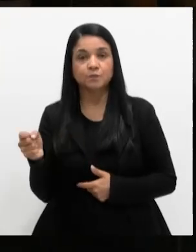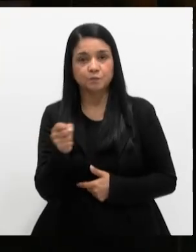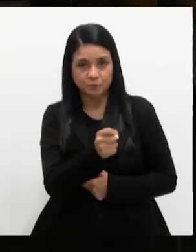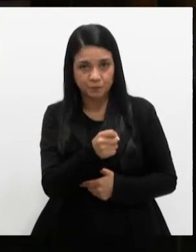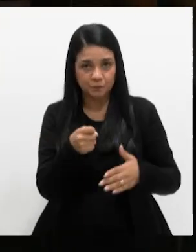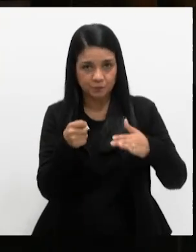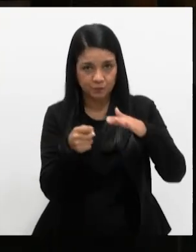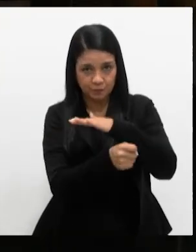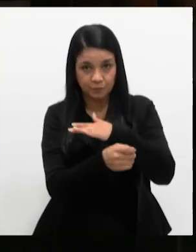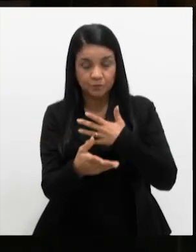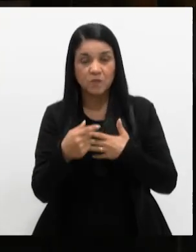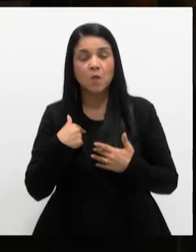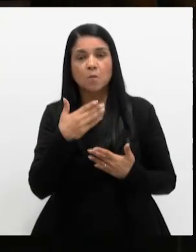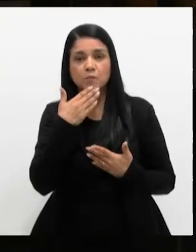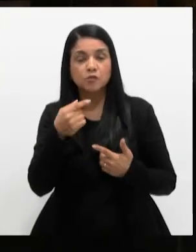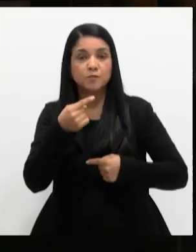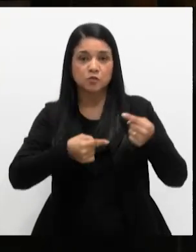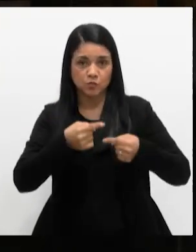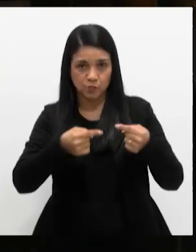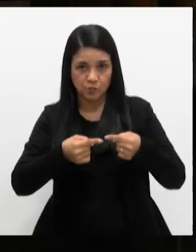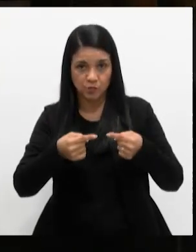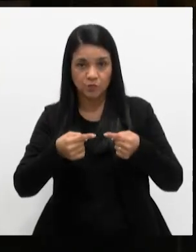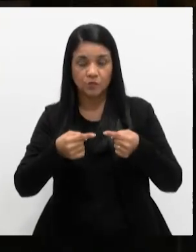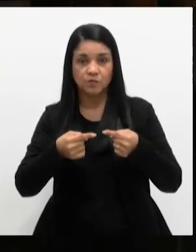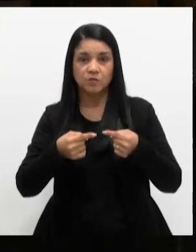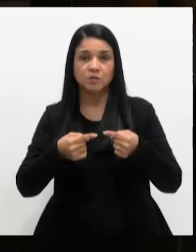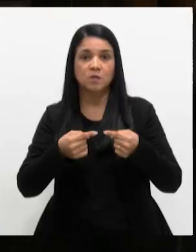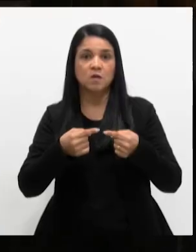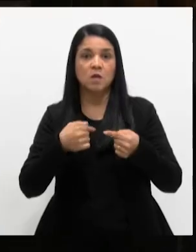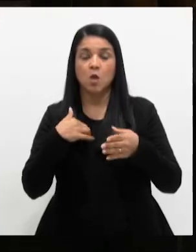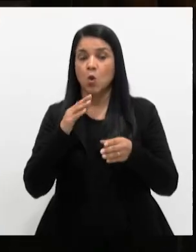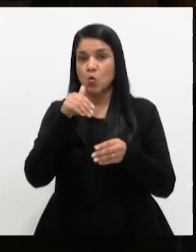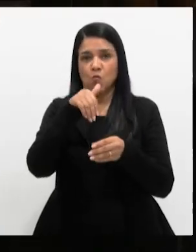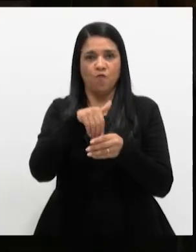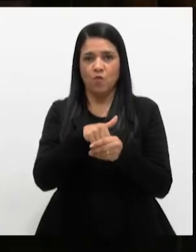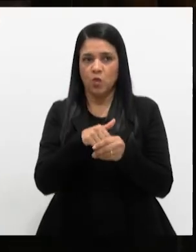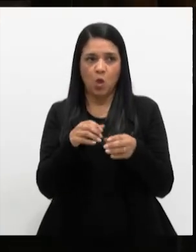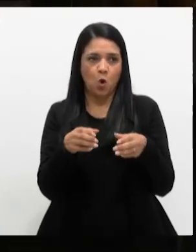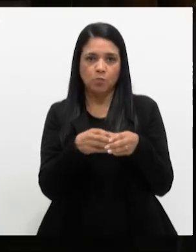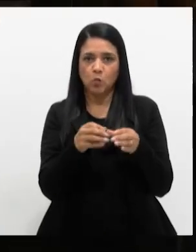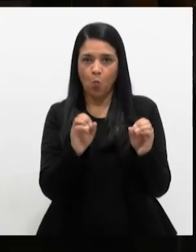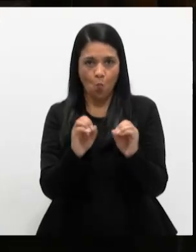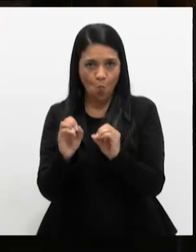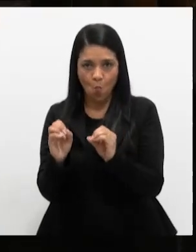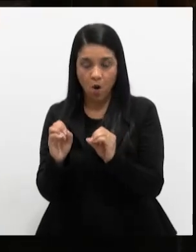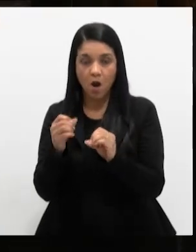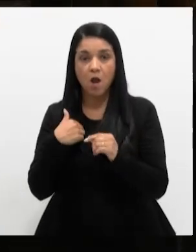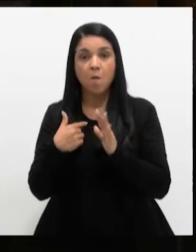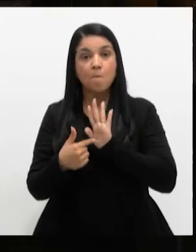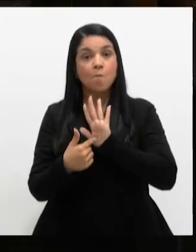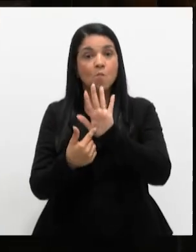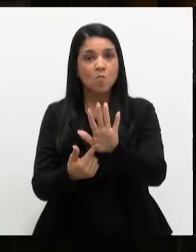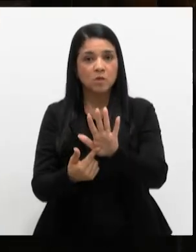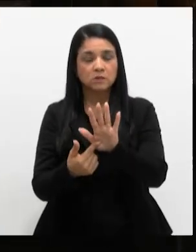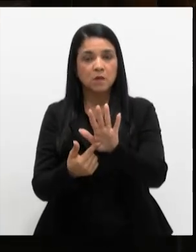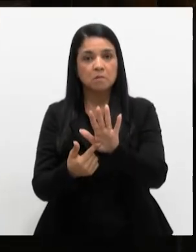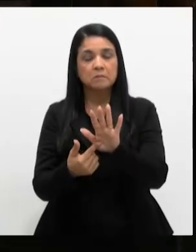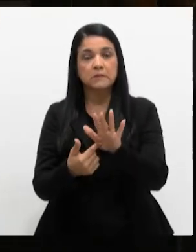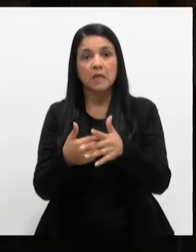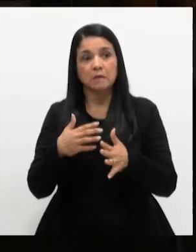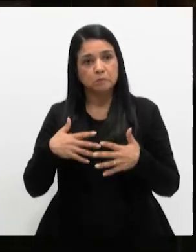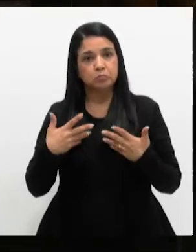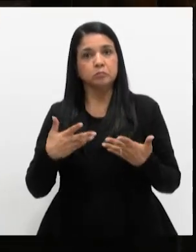para discutir exatamente porque não votei em comissão nenhuma e mostrar aqui a minha